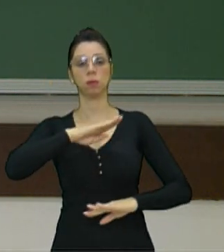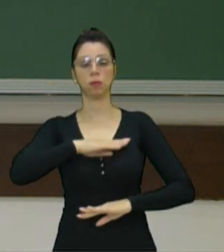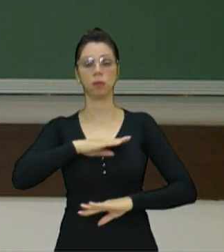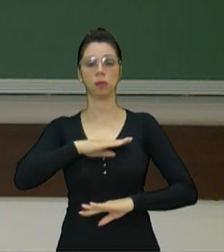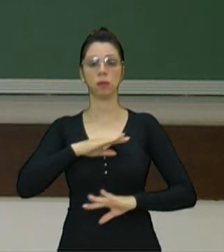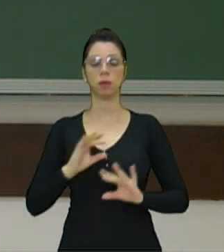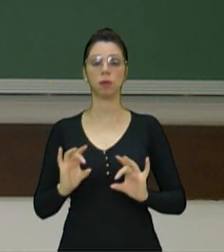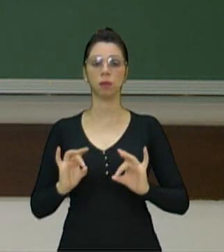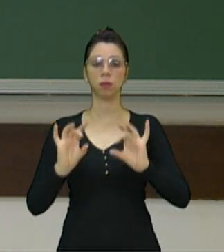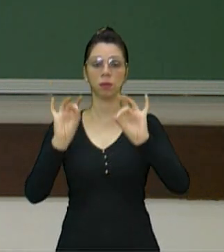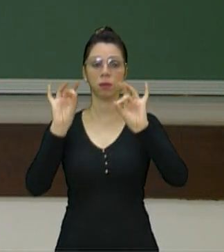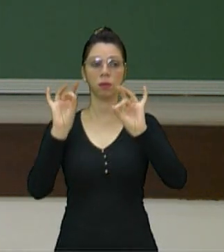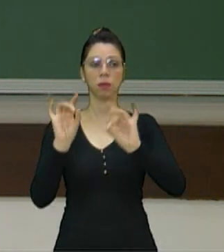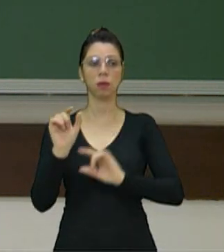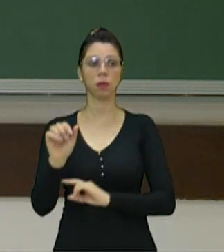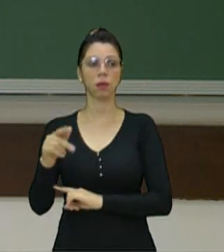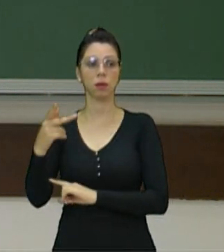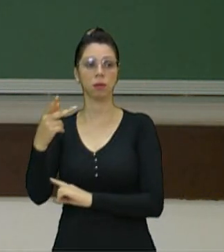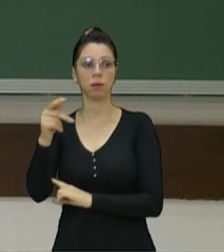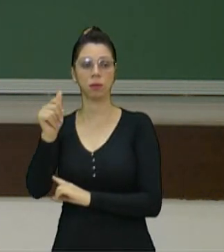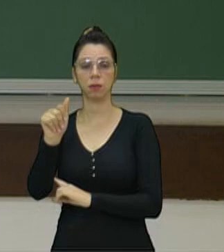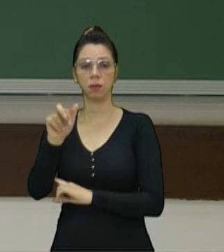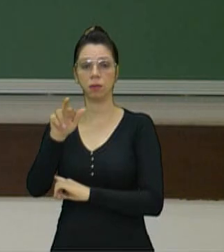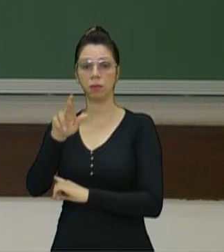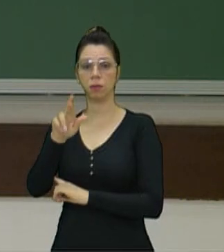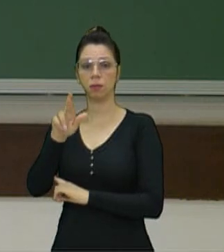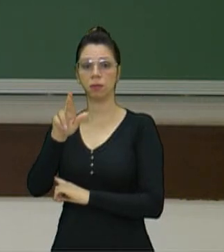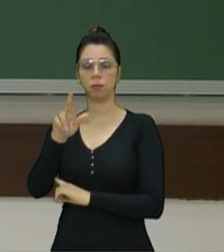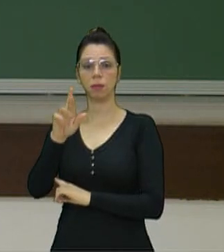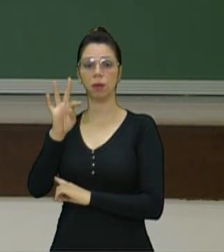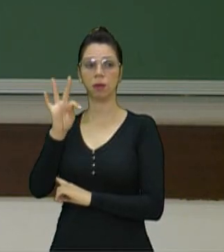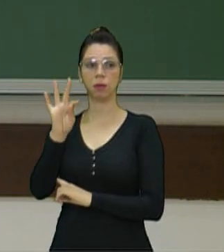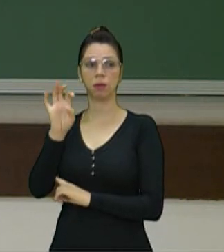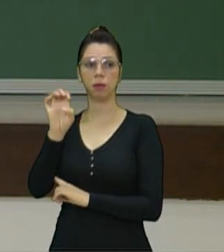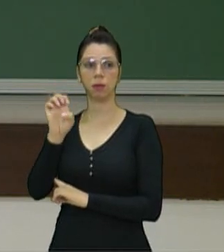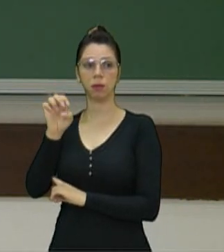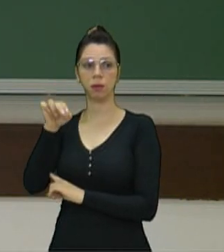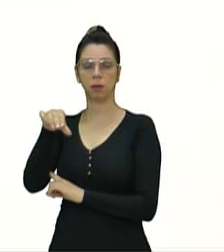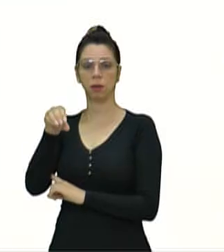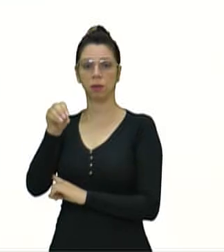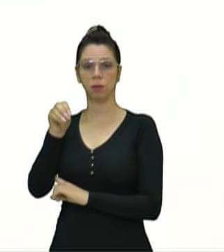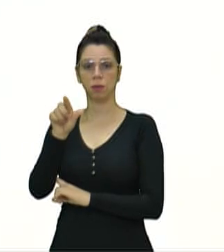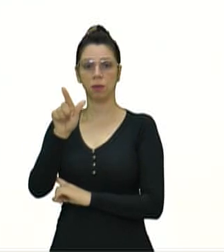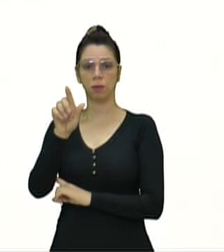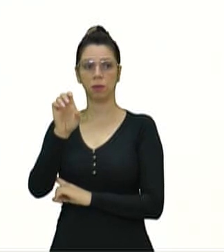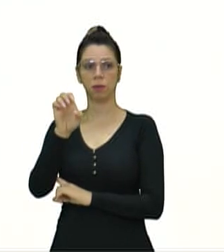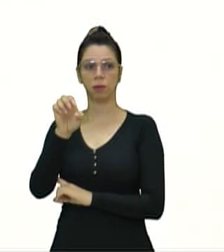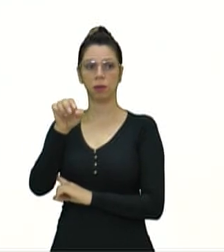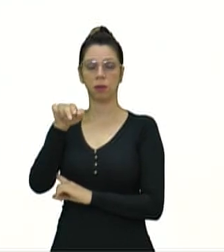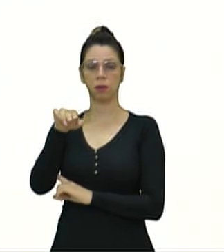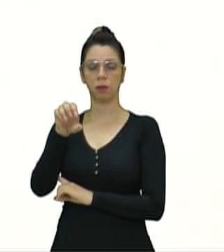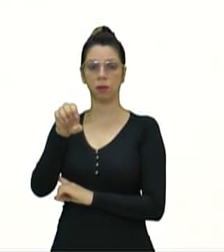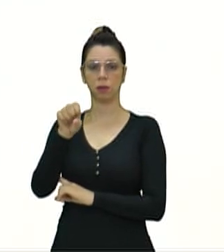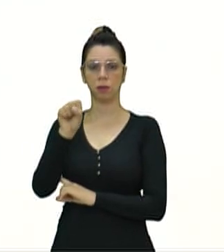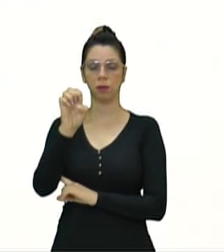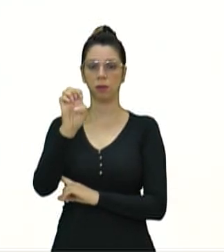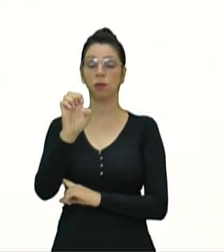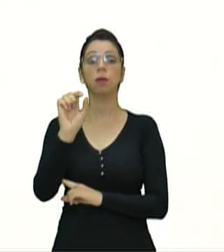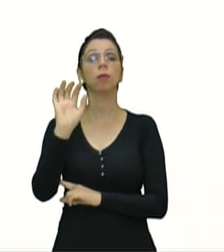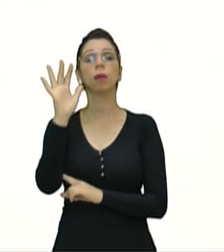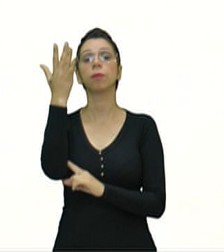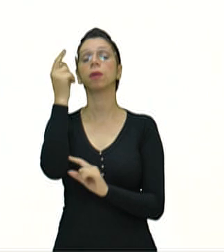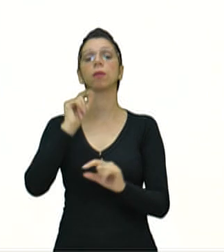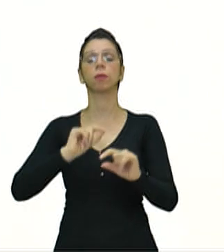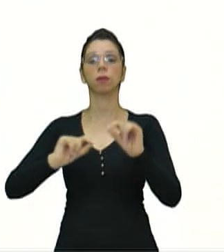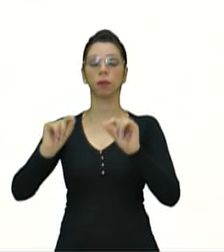a partenogênese, né? Ela acontece muito nas espécies de abelhas, né? Onde ocorre o seguinte: